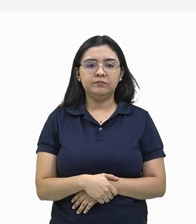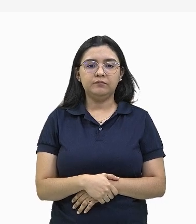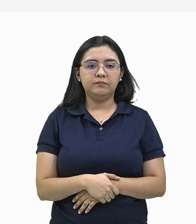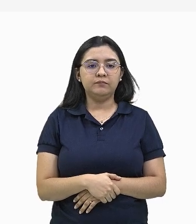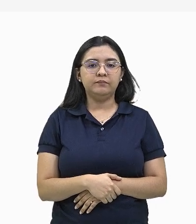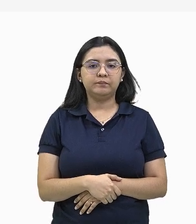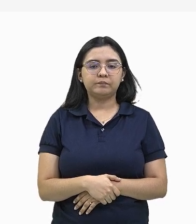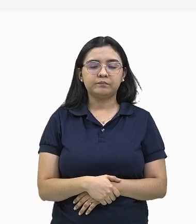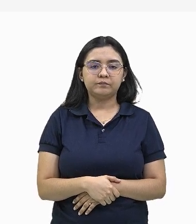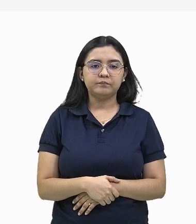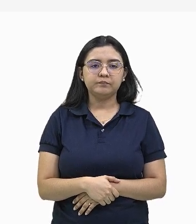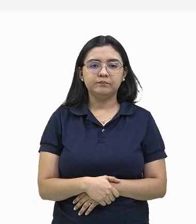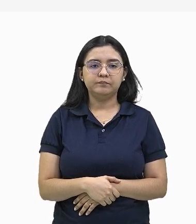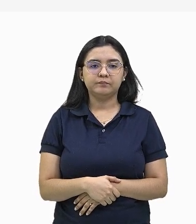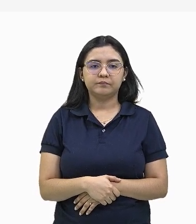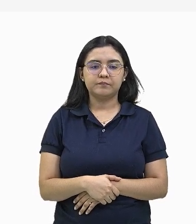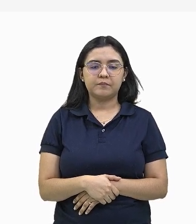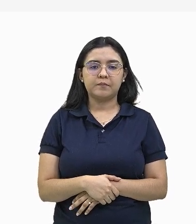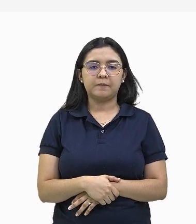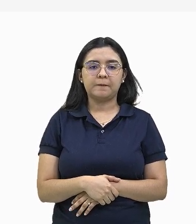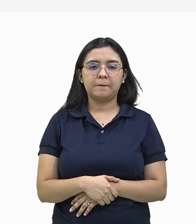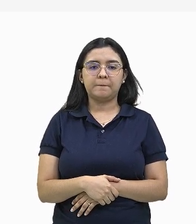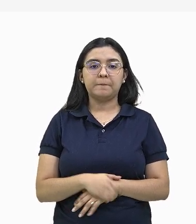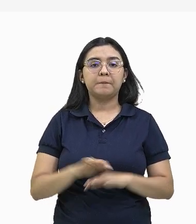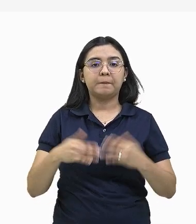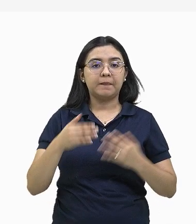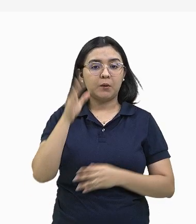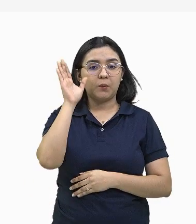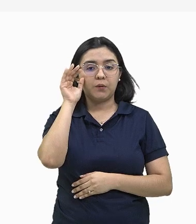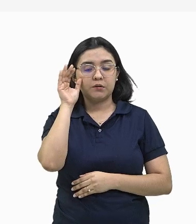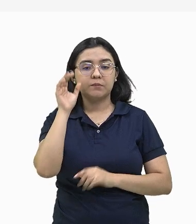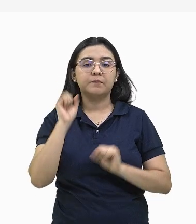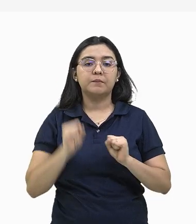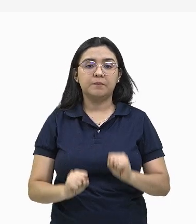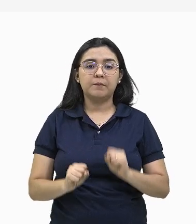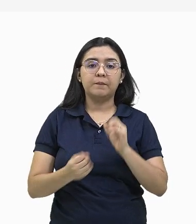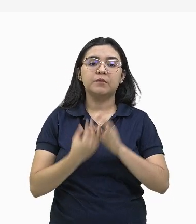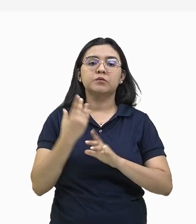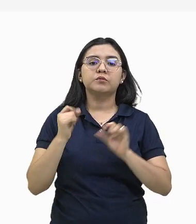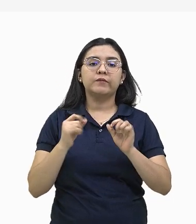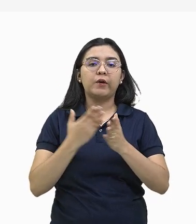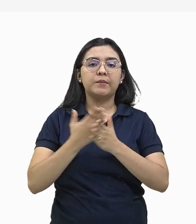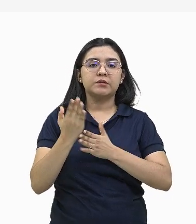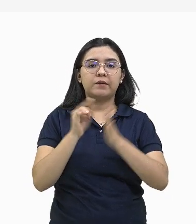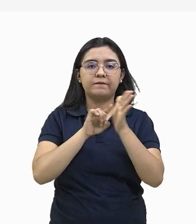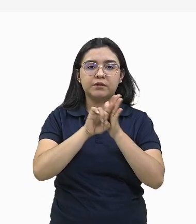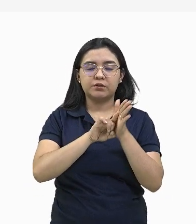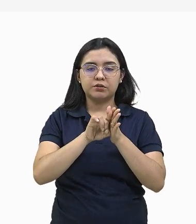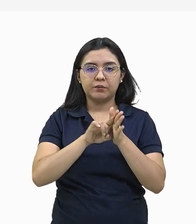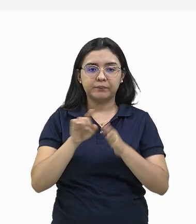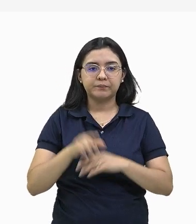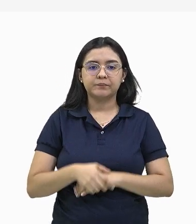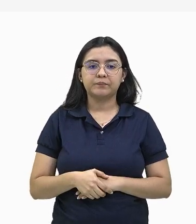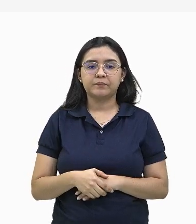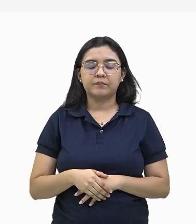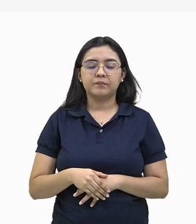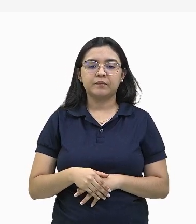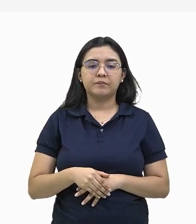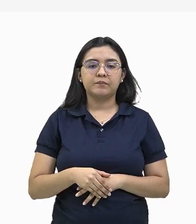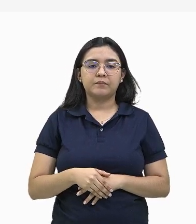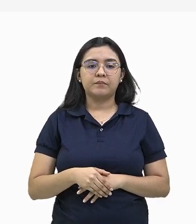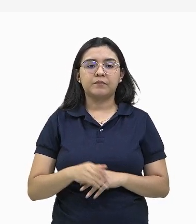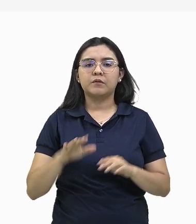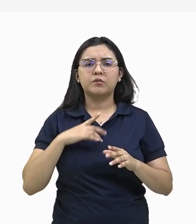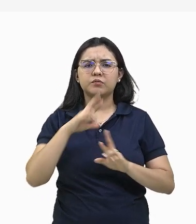pergunta. Então, a curiosidade, ela vai gerar investigação. Não só com referência